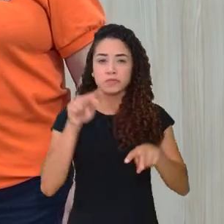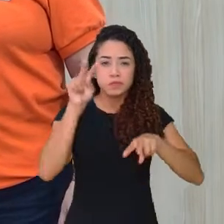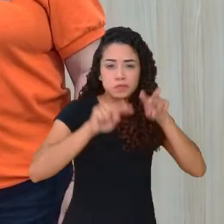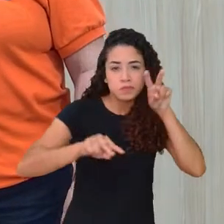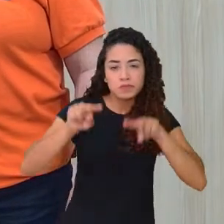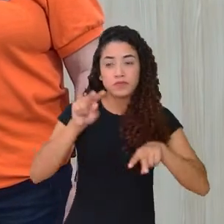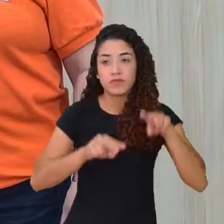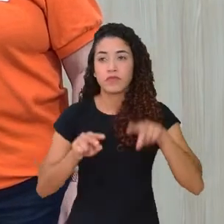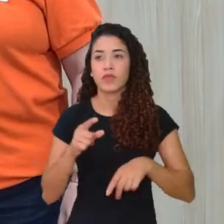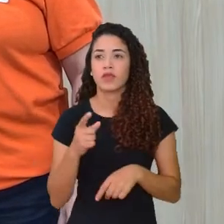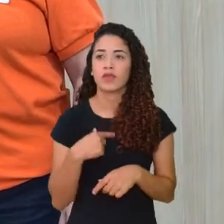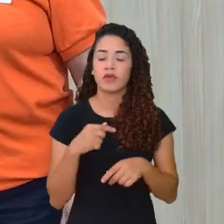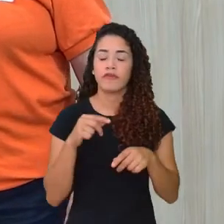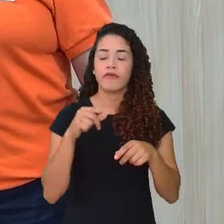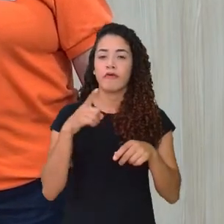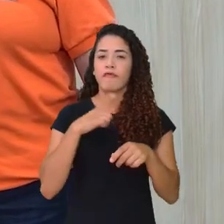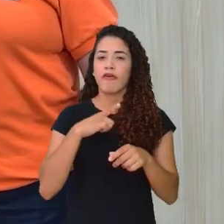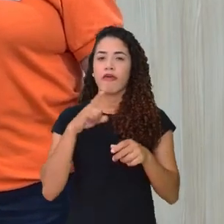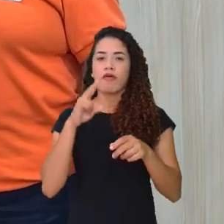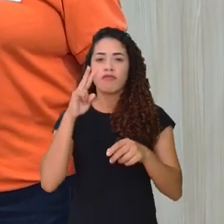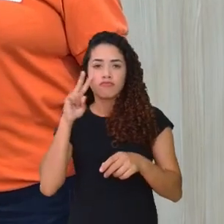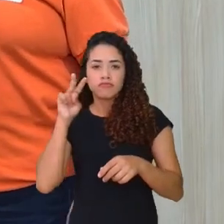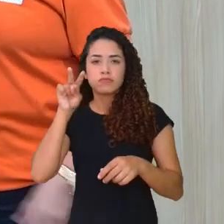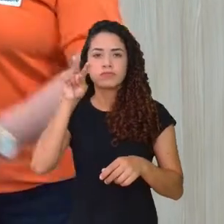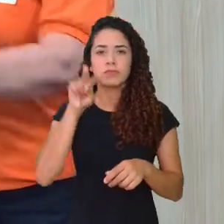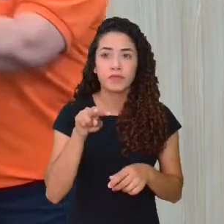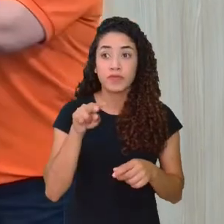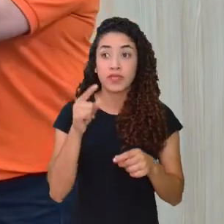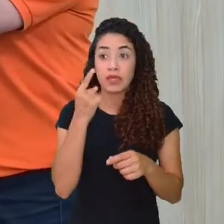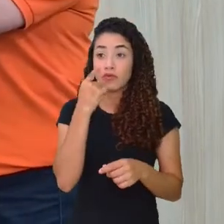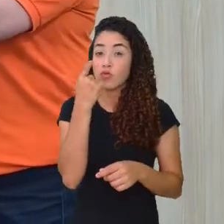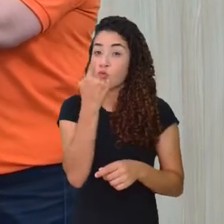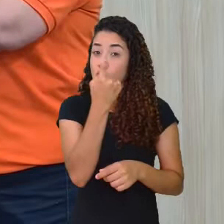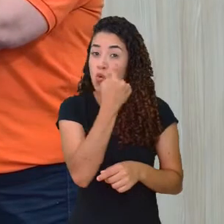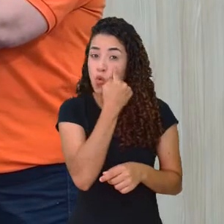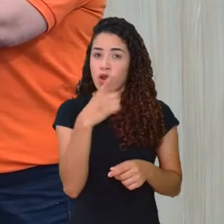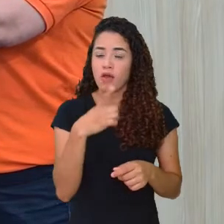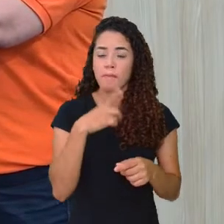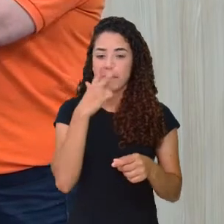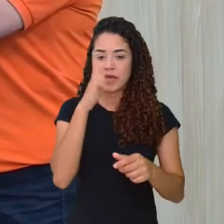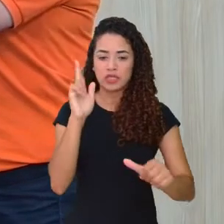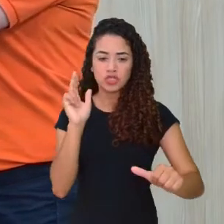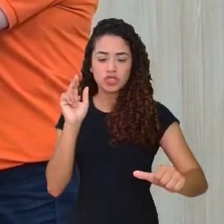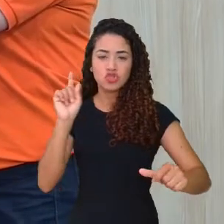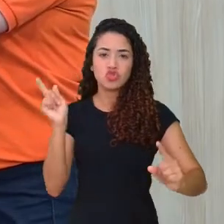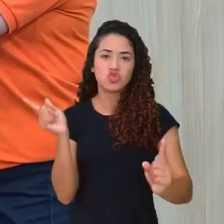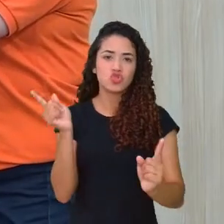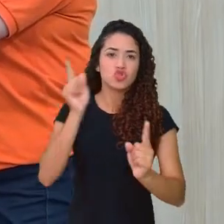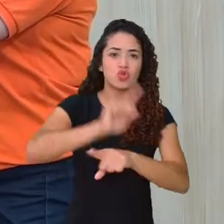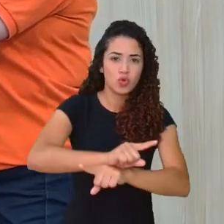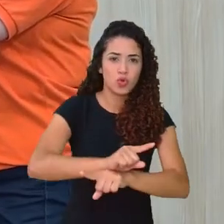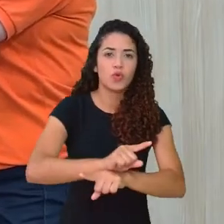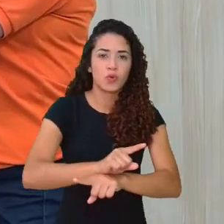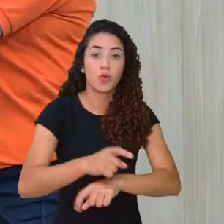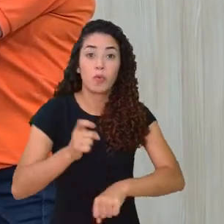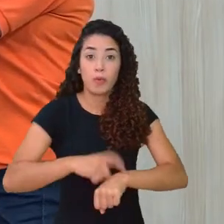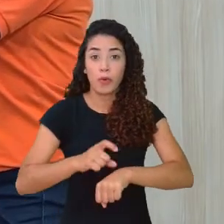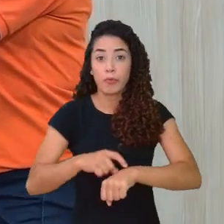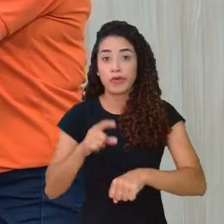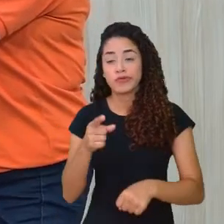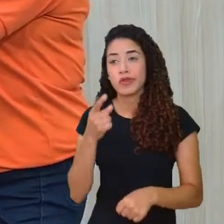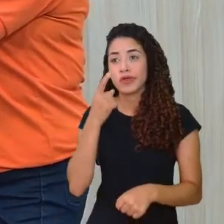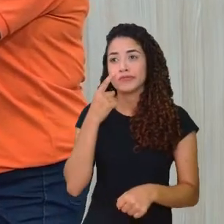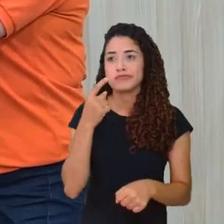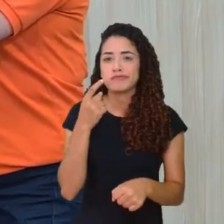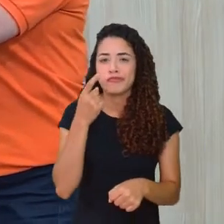vê em uma posição e lá no nosso olho, essa imagem ela é invertida e quando ela chega aqui, né,